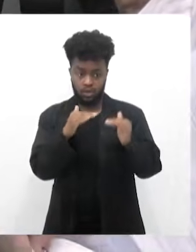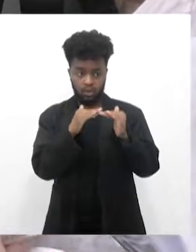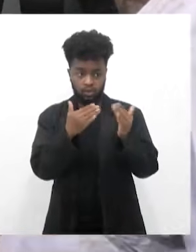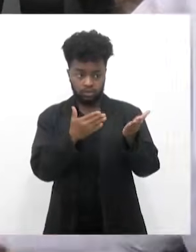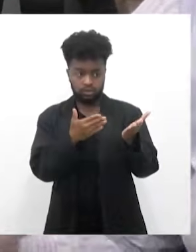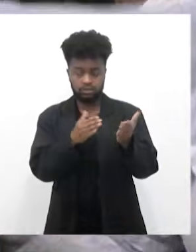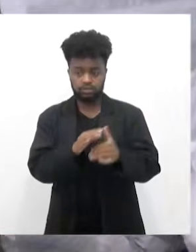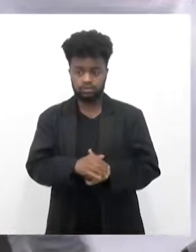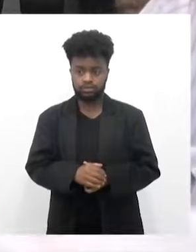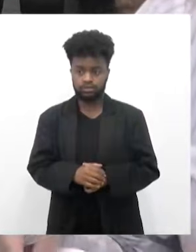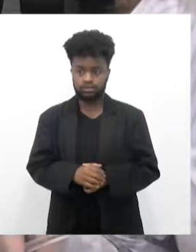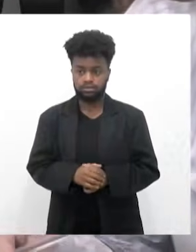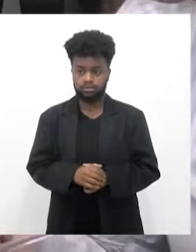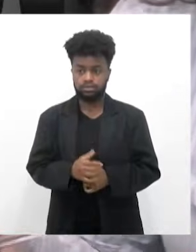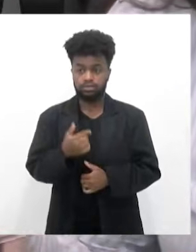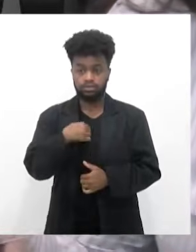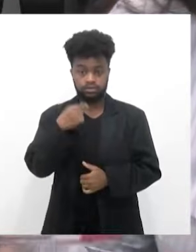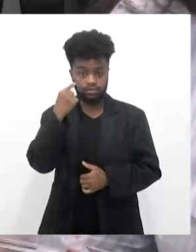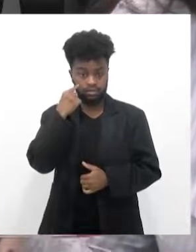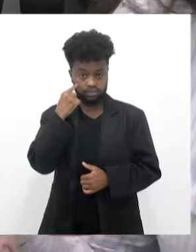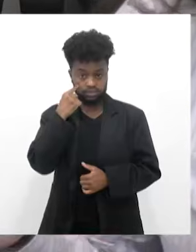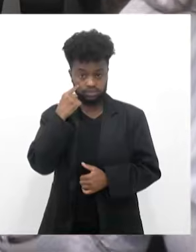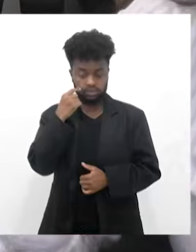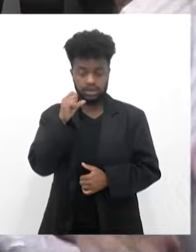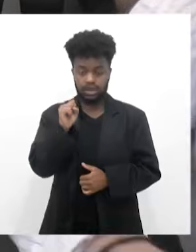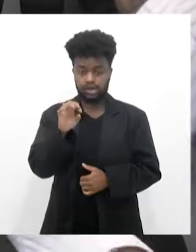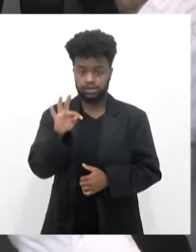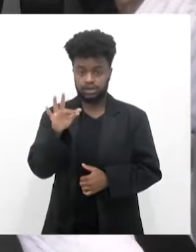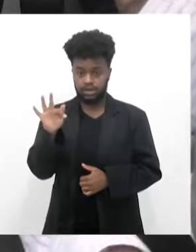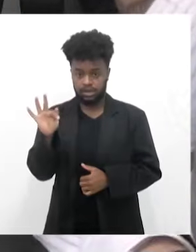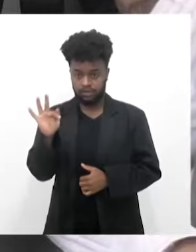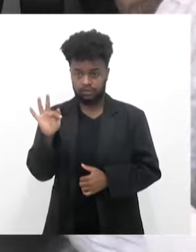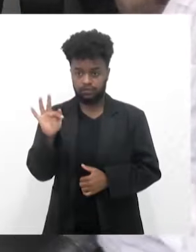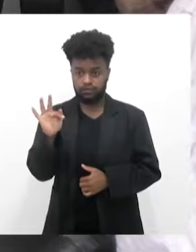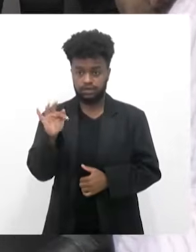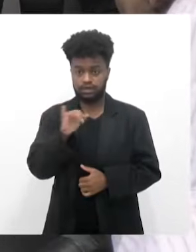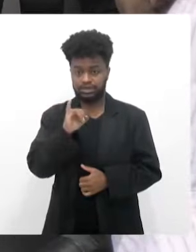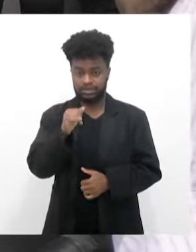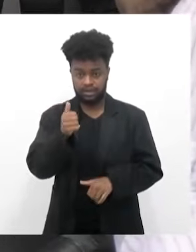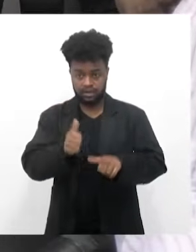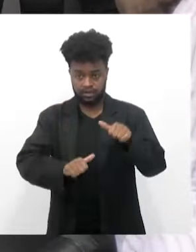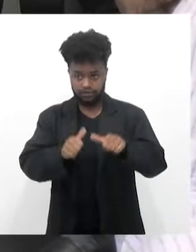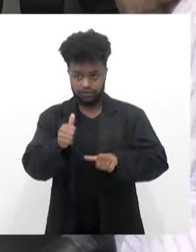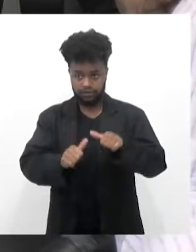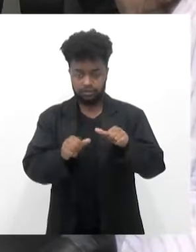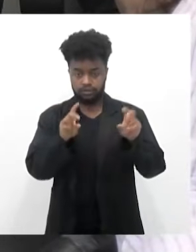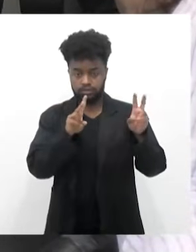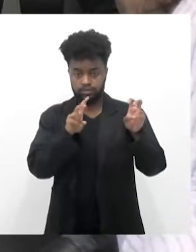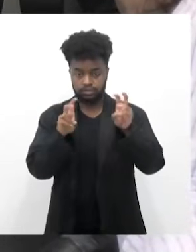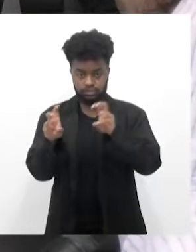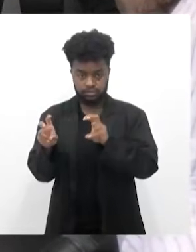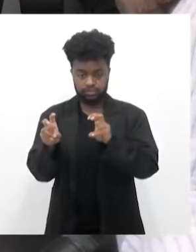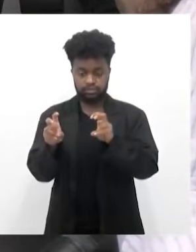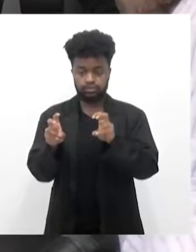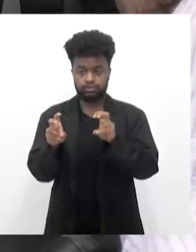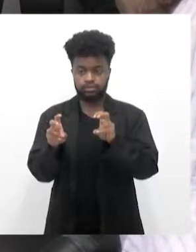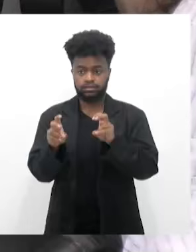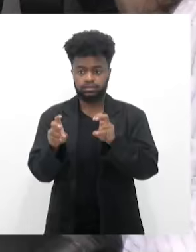concordância. Eu penso que o Supremo, ao analisar o eventual questionamento,